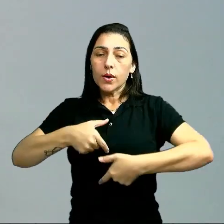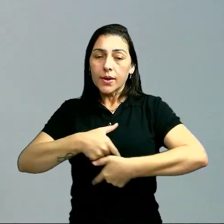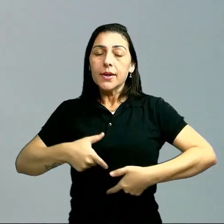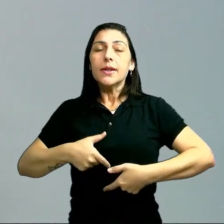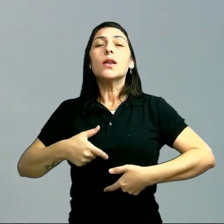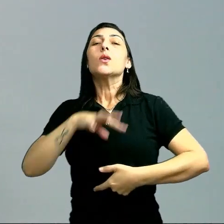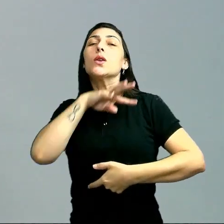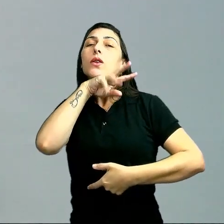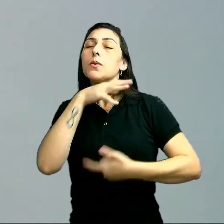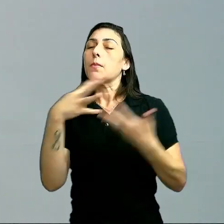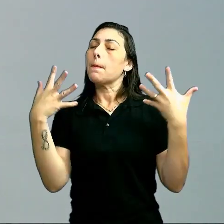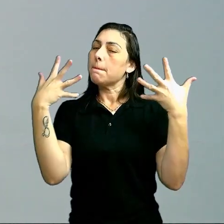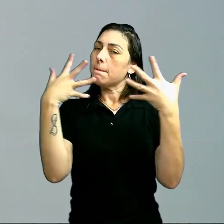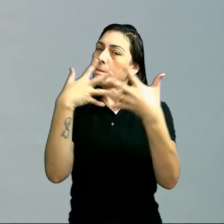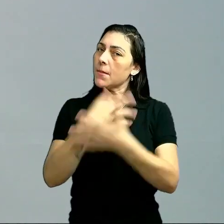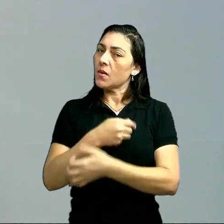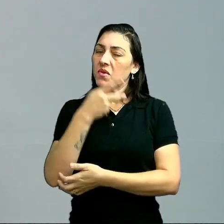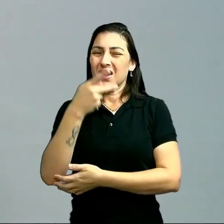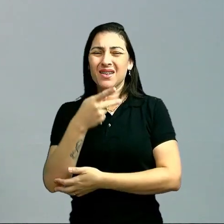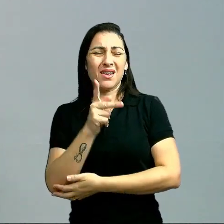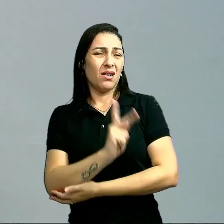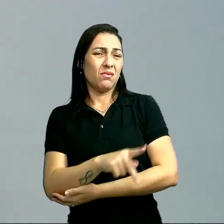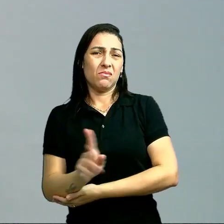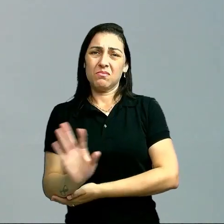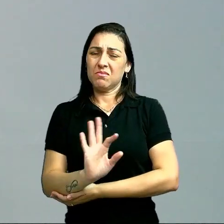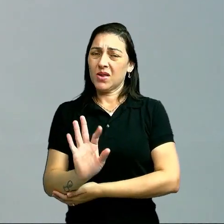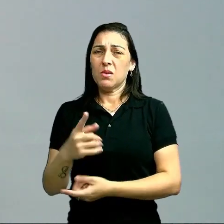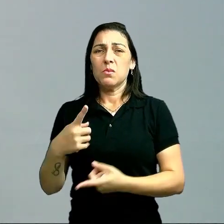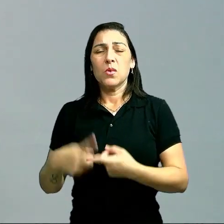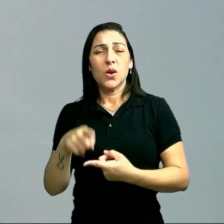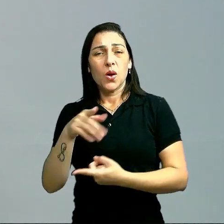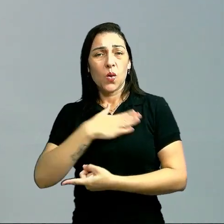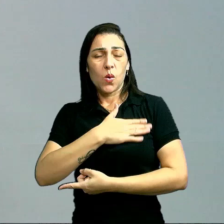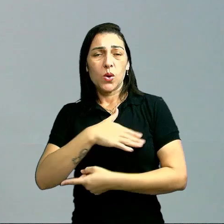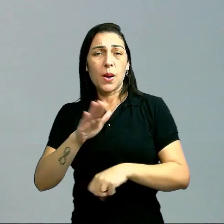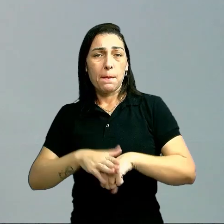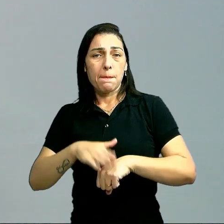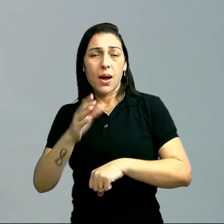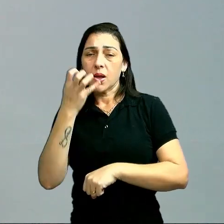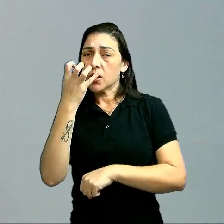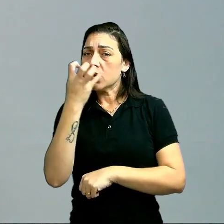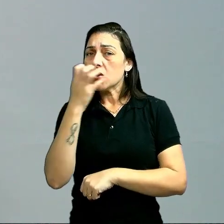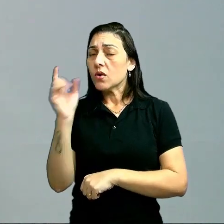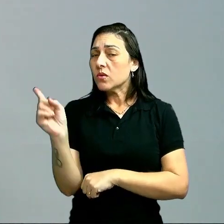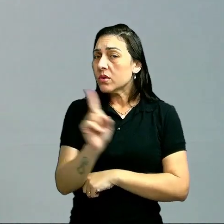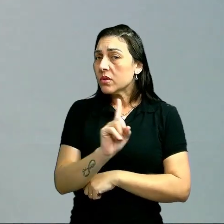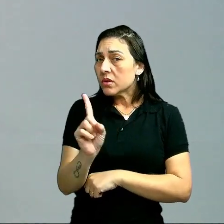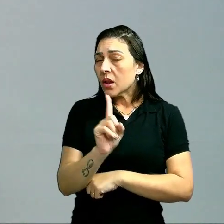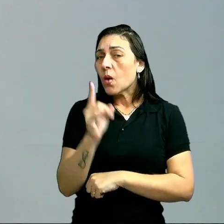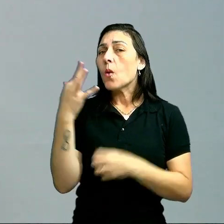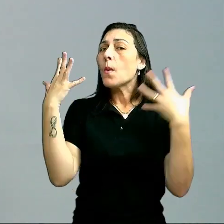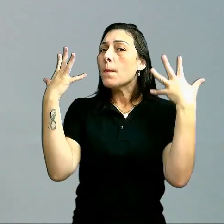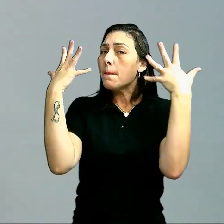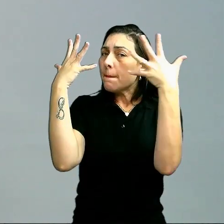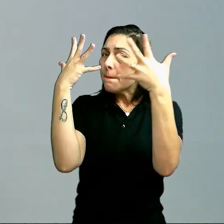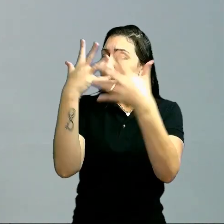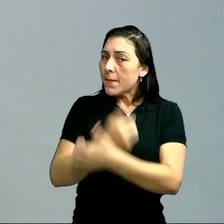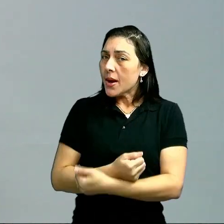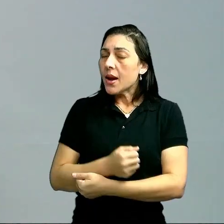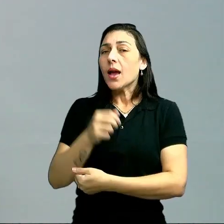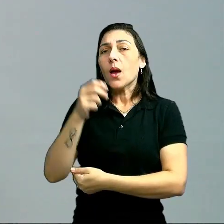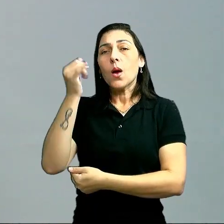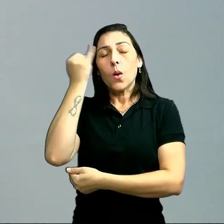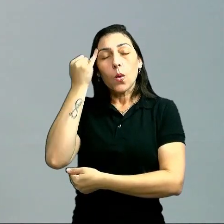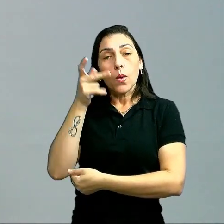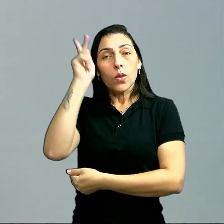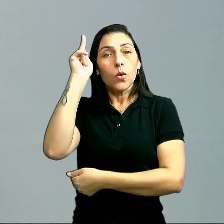animais muito belos. Aí você vem dizer, não, professor, mas é porque você gosta mais de cachorro. Não. O belo é como Kant diz,